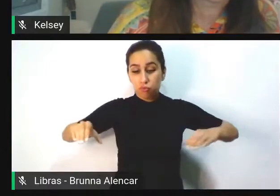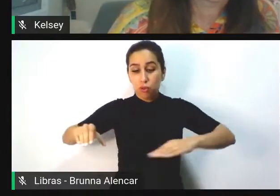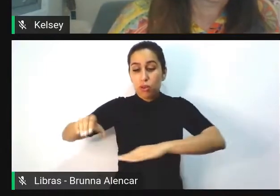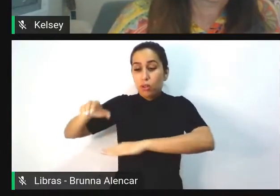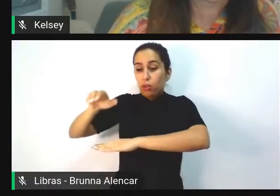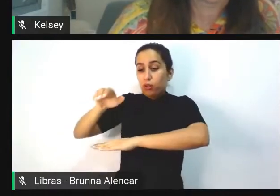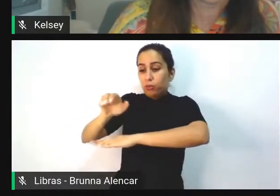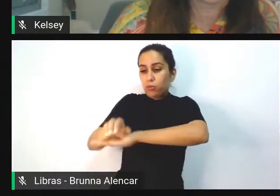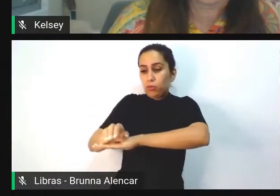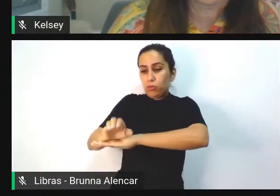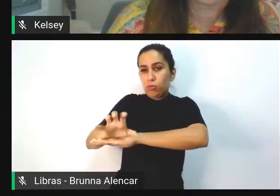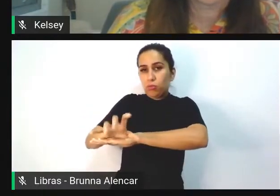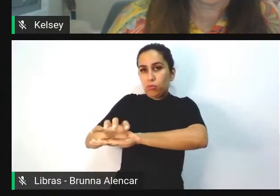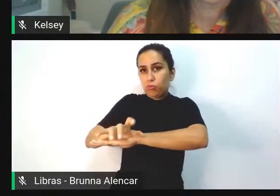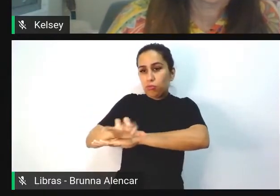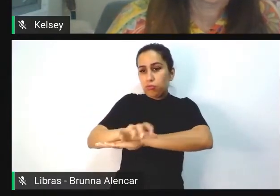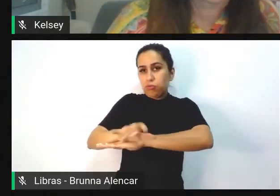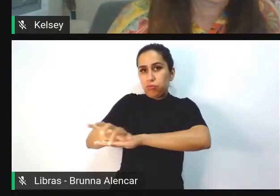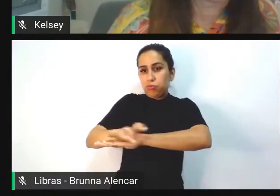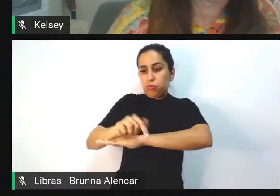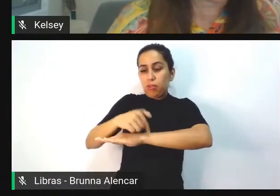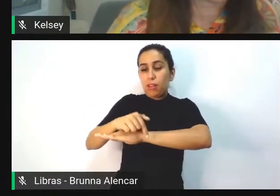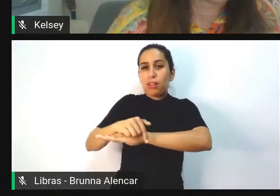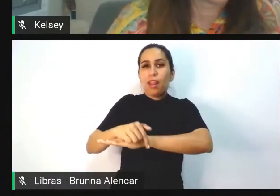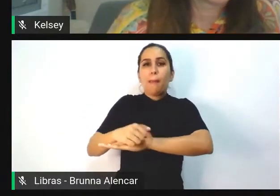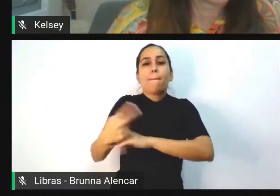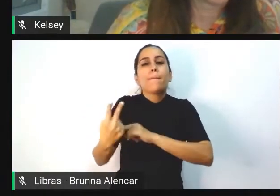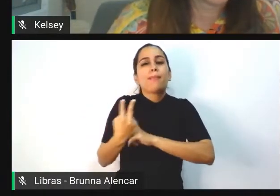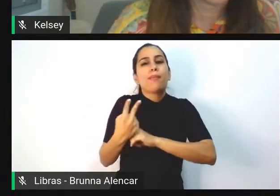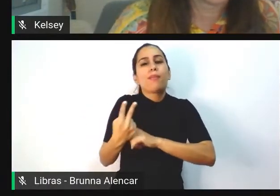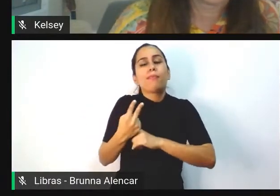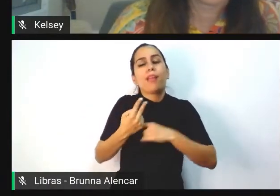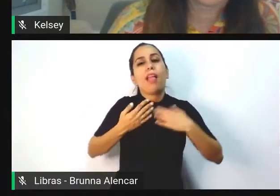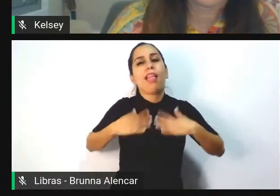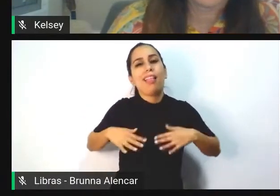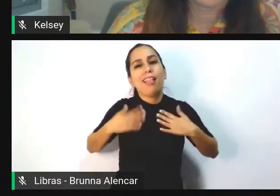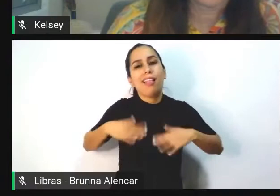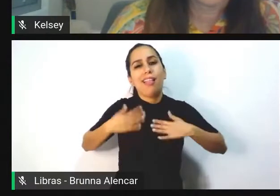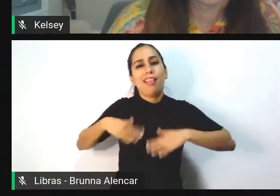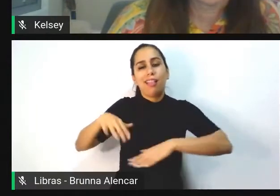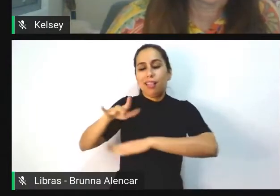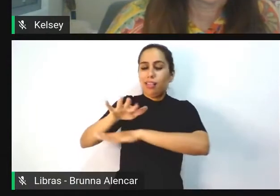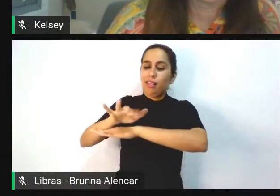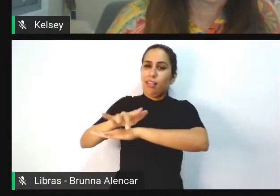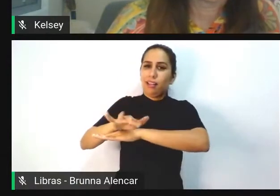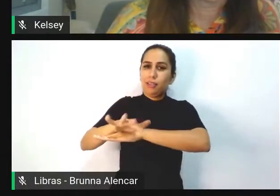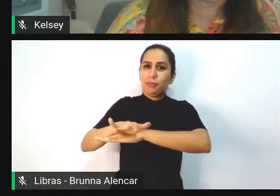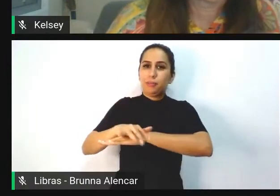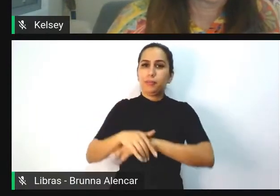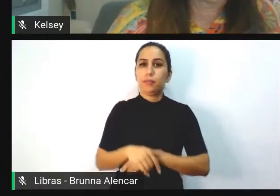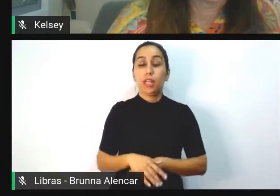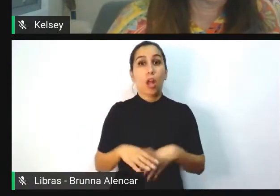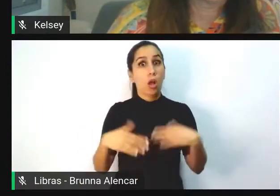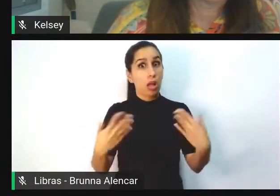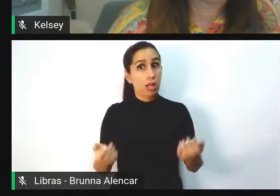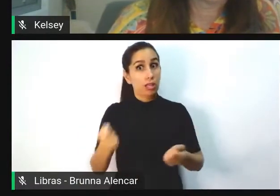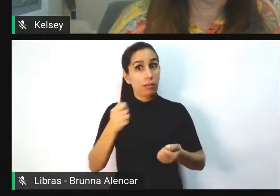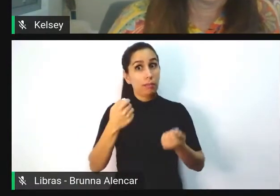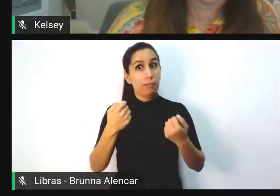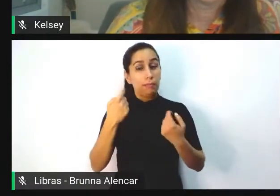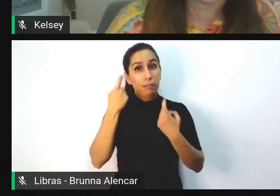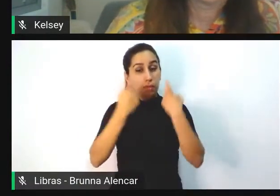E quando a borda, né, da mesa de trabalho ela não é avalada, como essa daqui